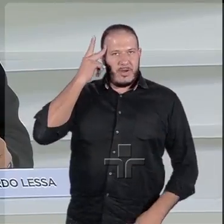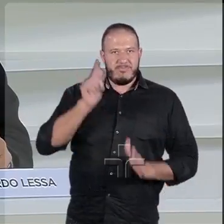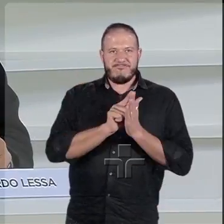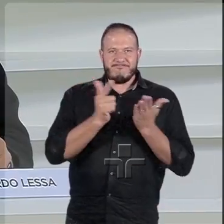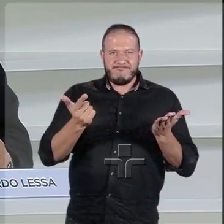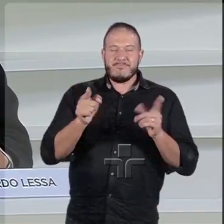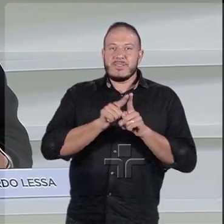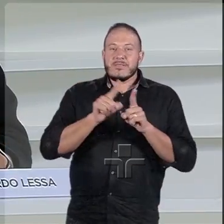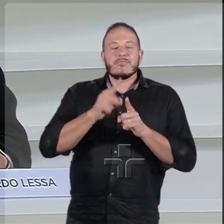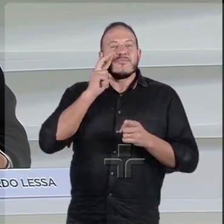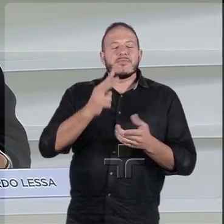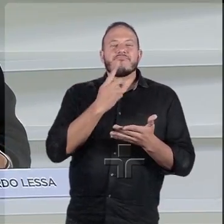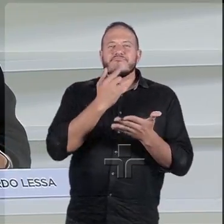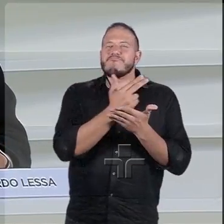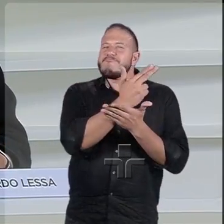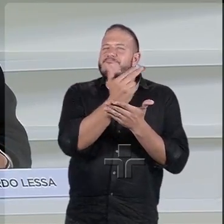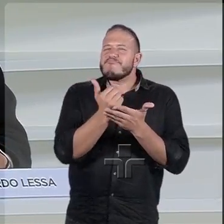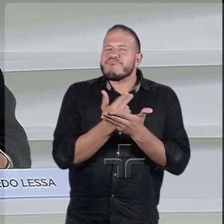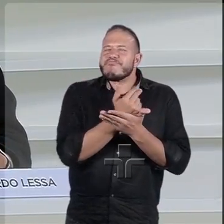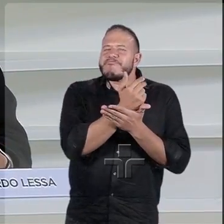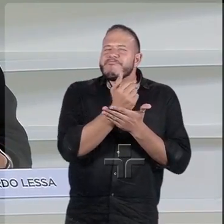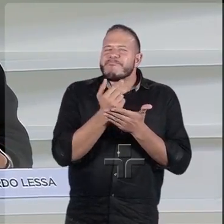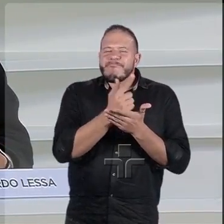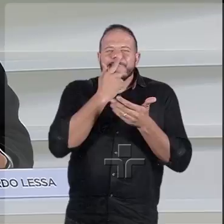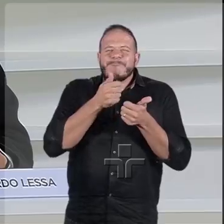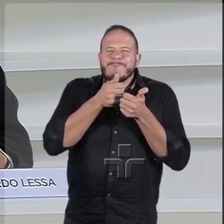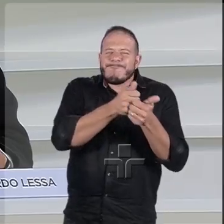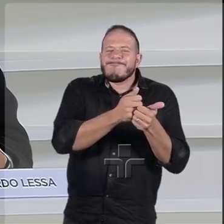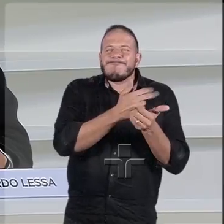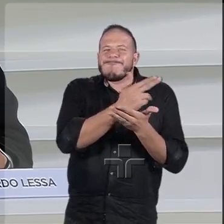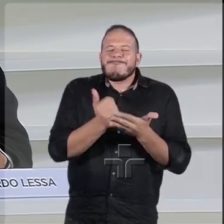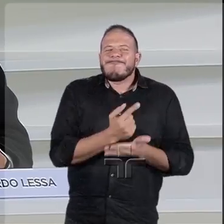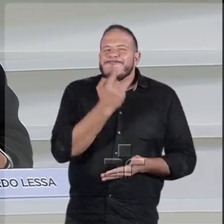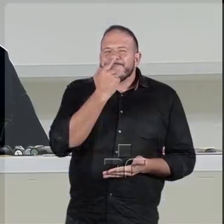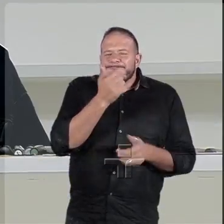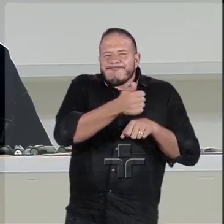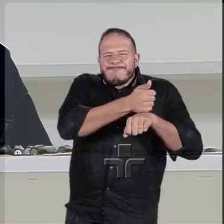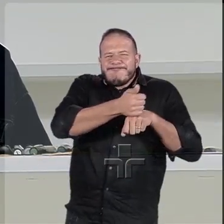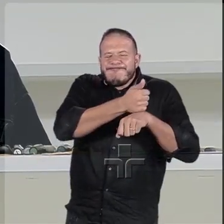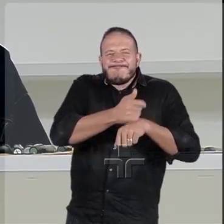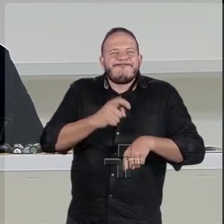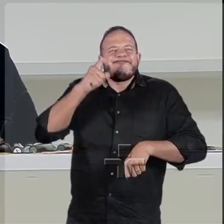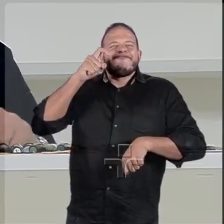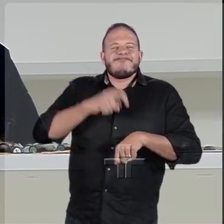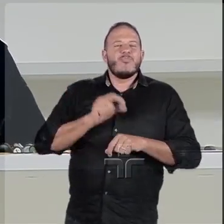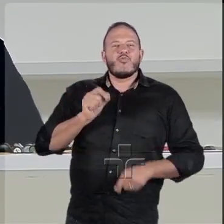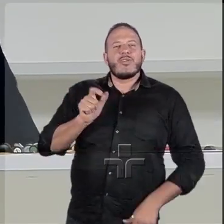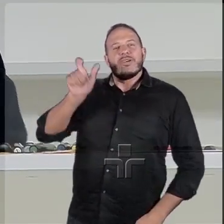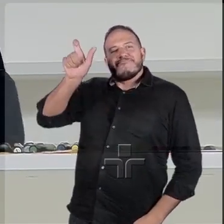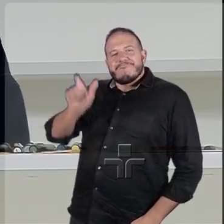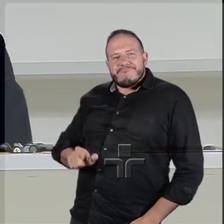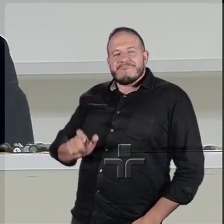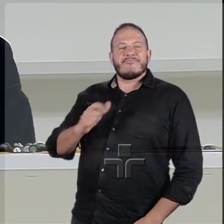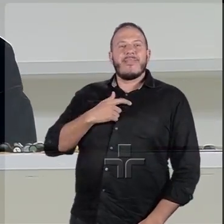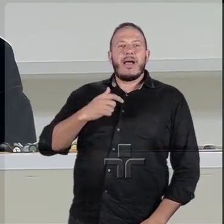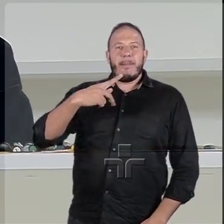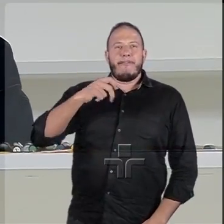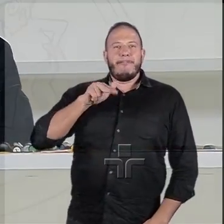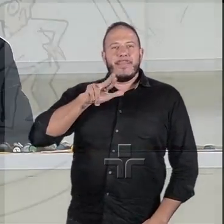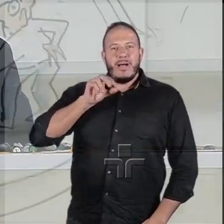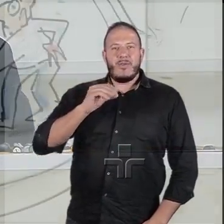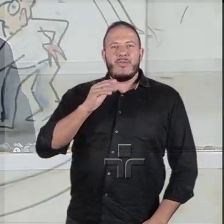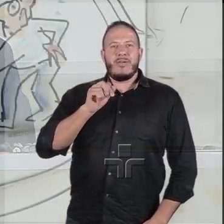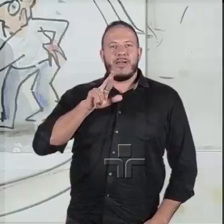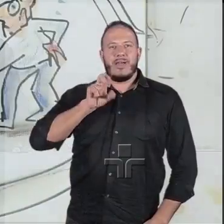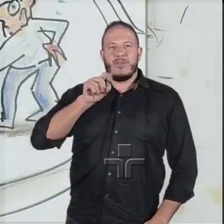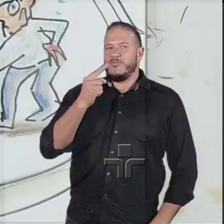somos acompanhados e supervisionados com desenhos feitos em tempo real pelo nosso cartunista